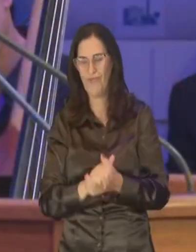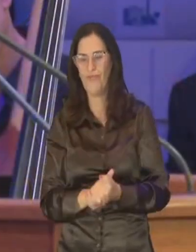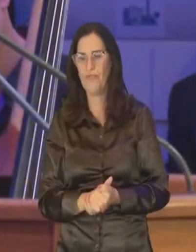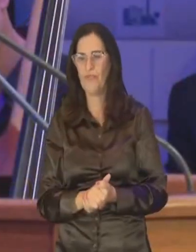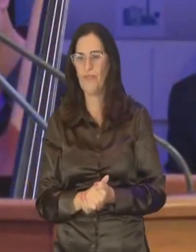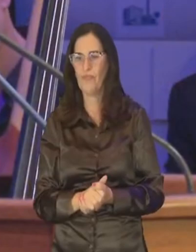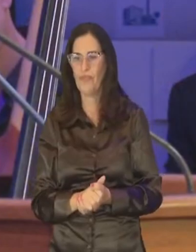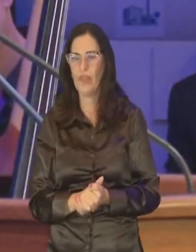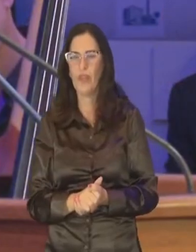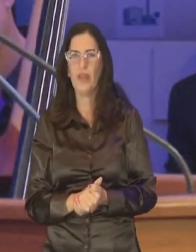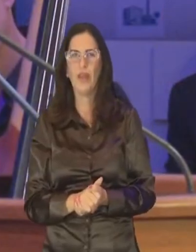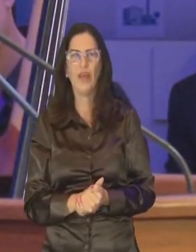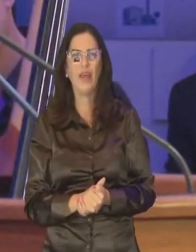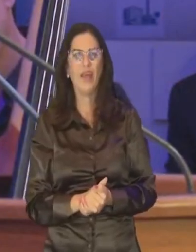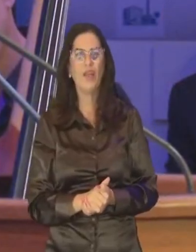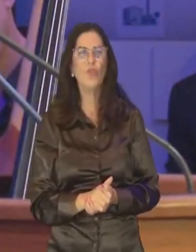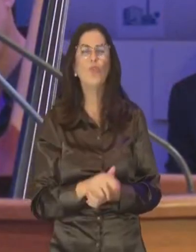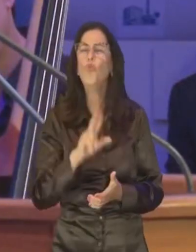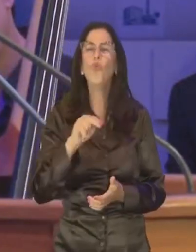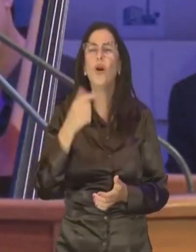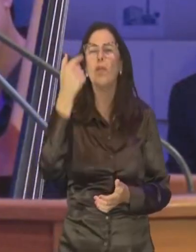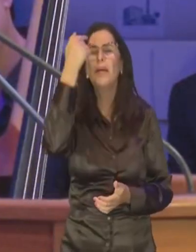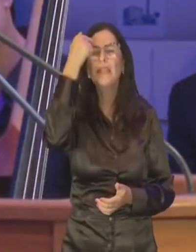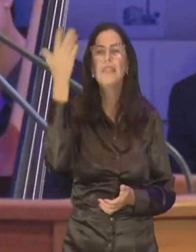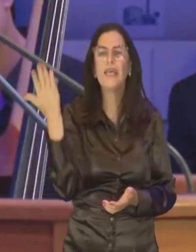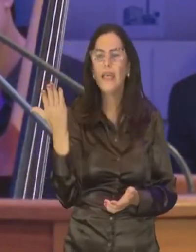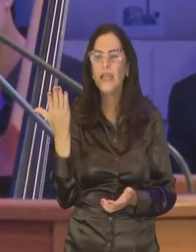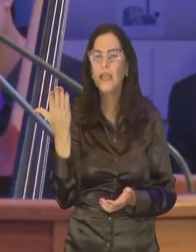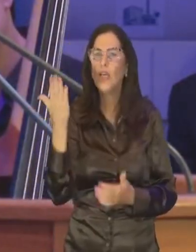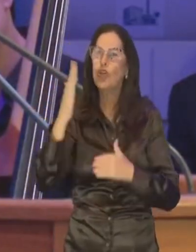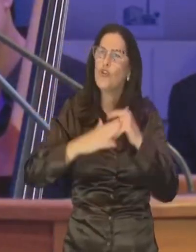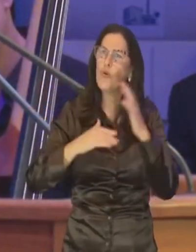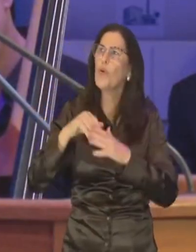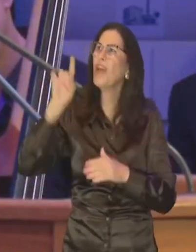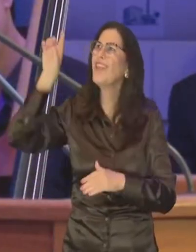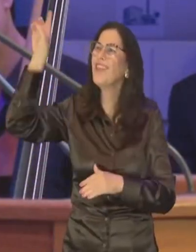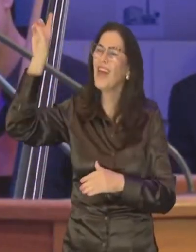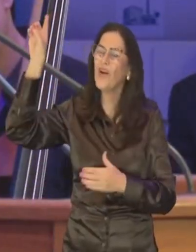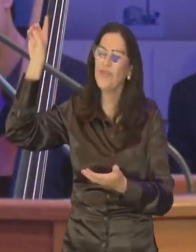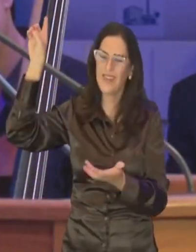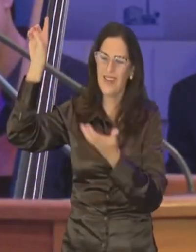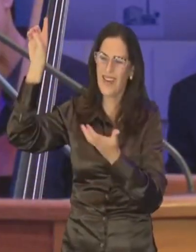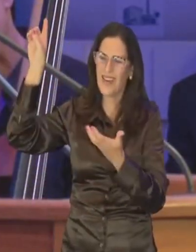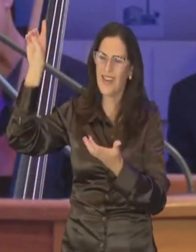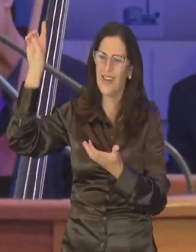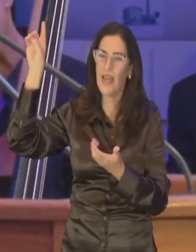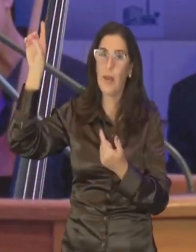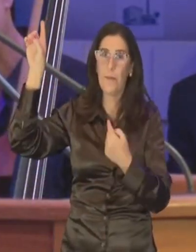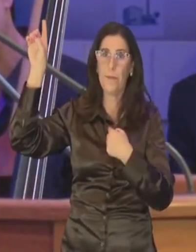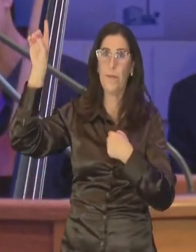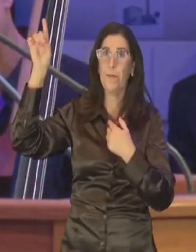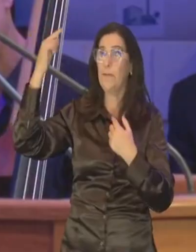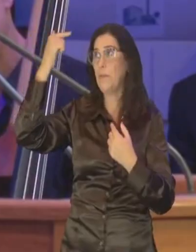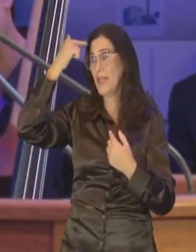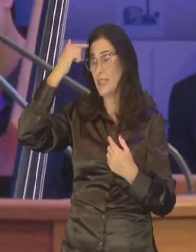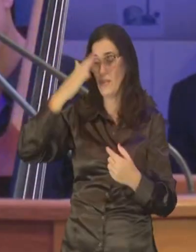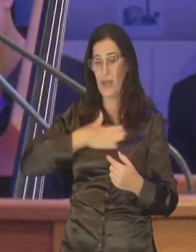Em nenhum momento pensei sobre o que Deus estava pensando de mim,